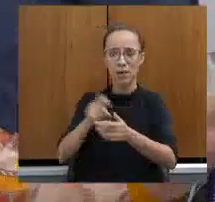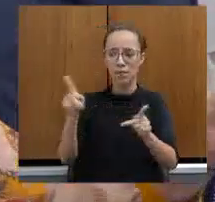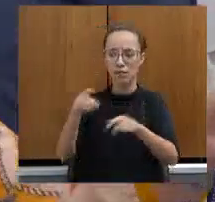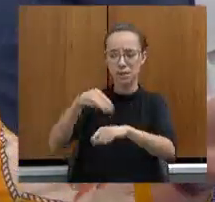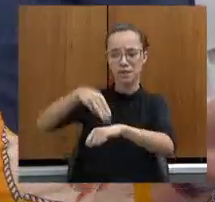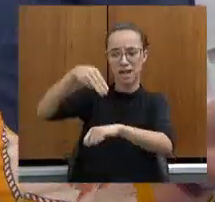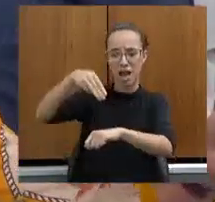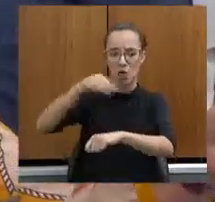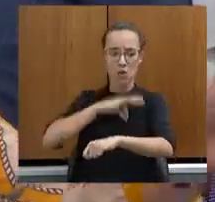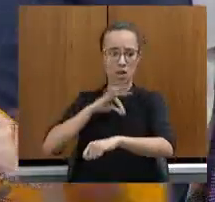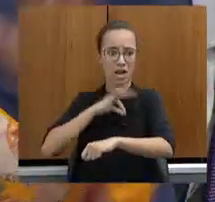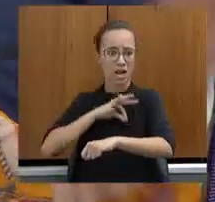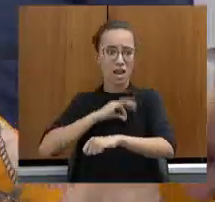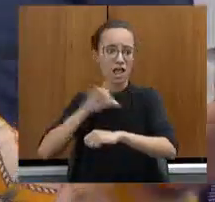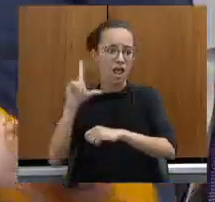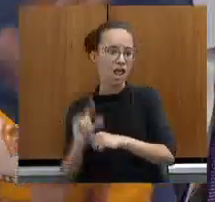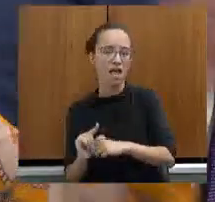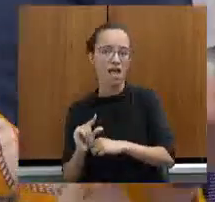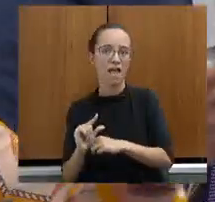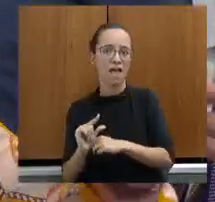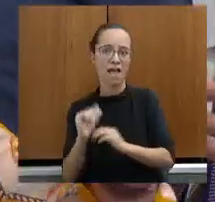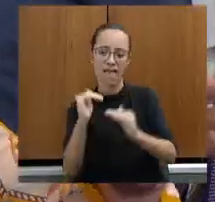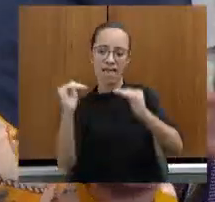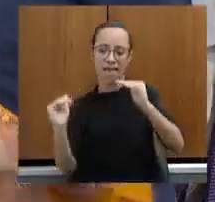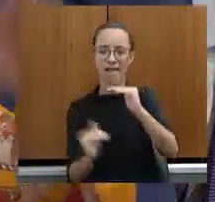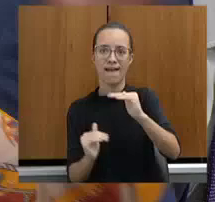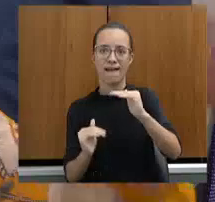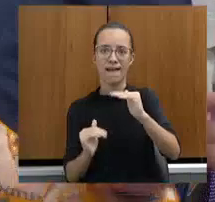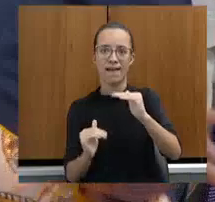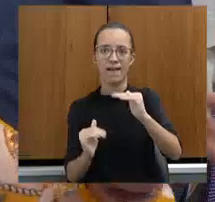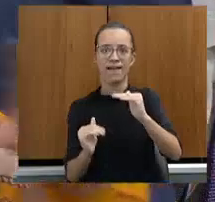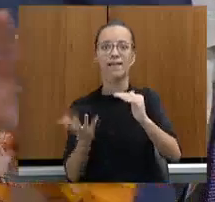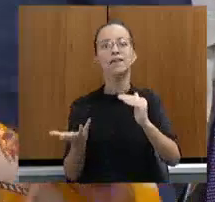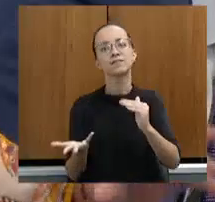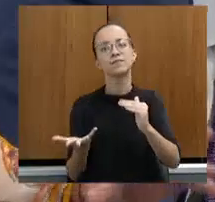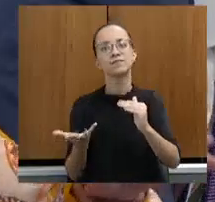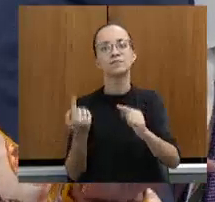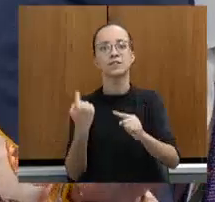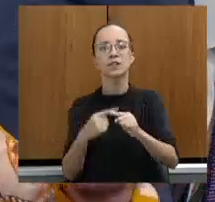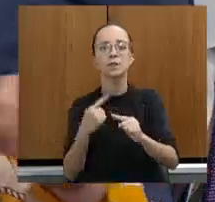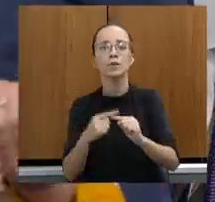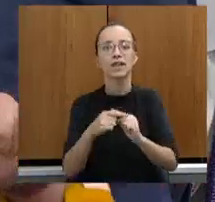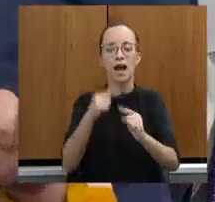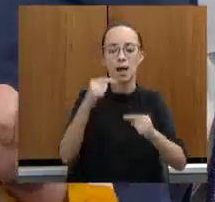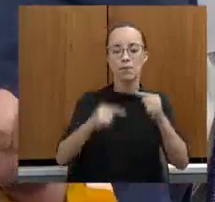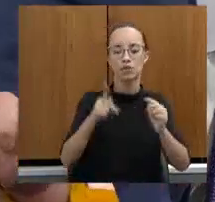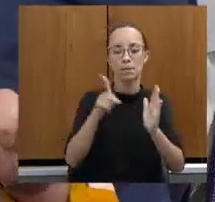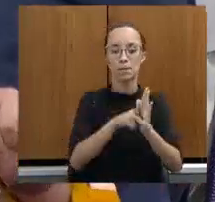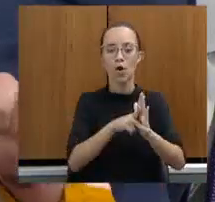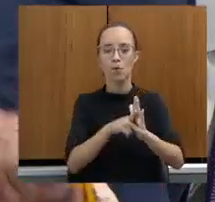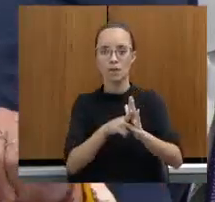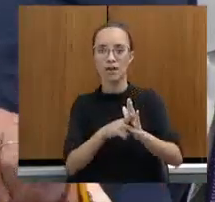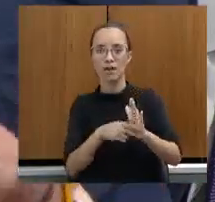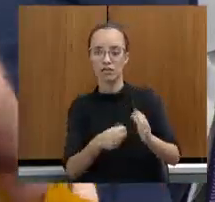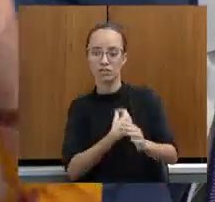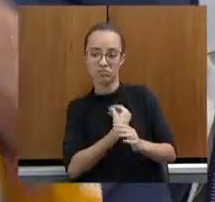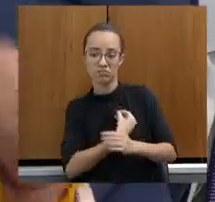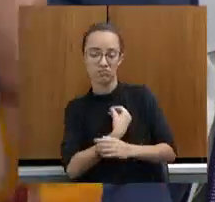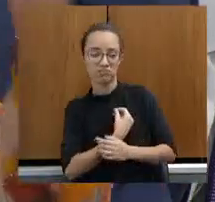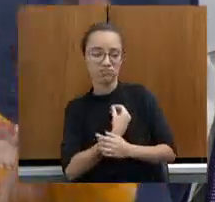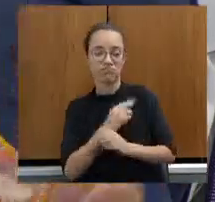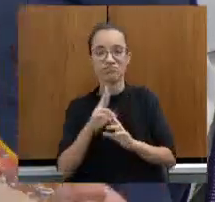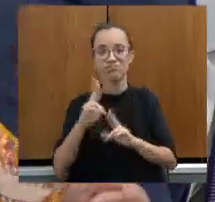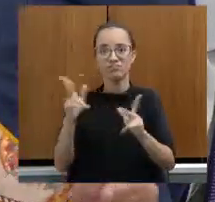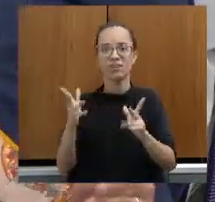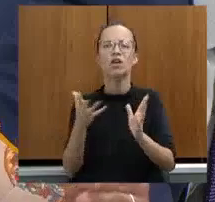professora que não vai receber pelo mestrado enquanto tiver trabalhando enquanto tiver viva porque a política de carreira Você conhece melhor do que o plano de carreira Qual